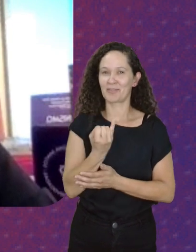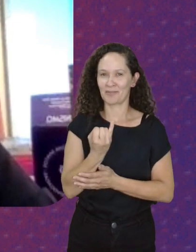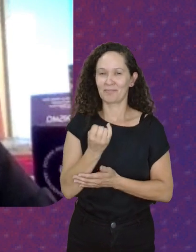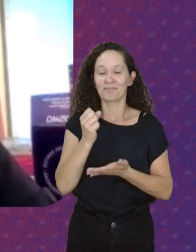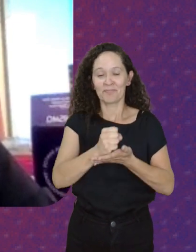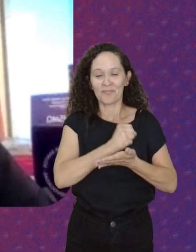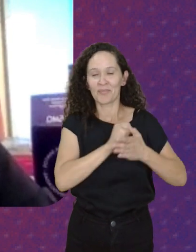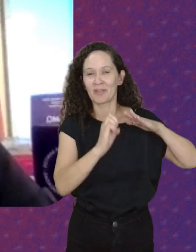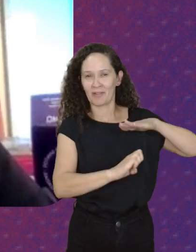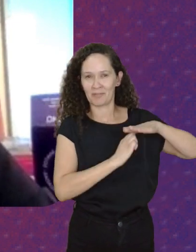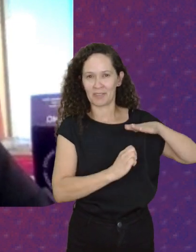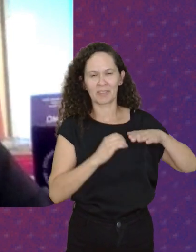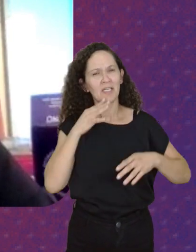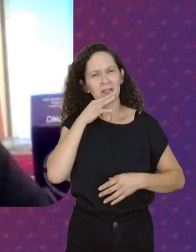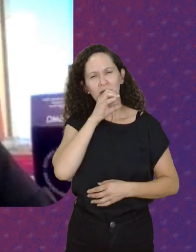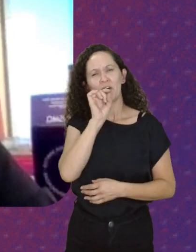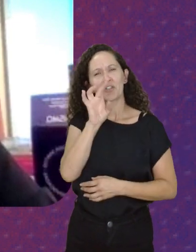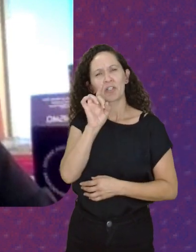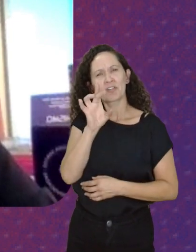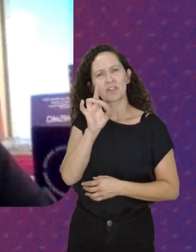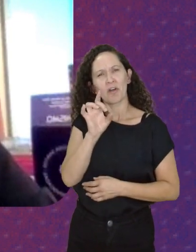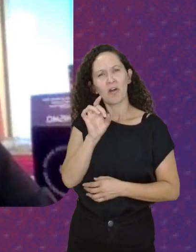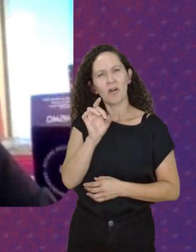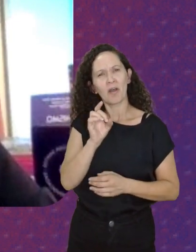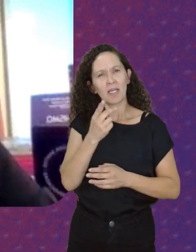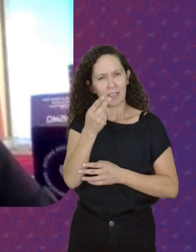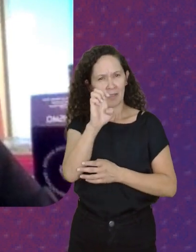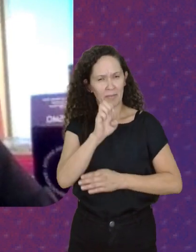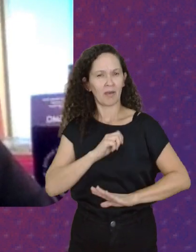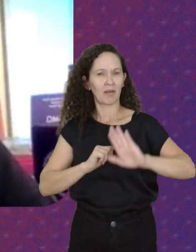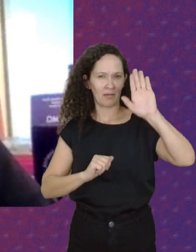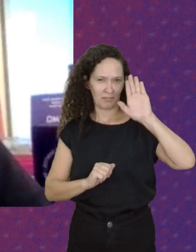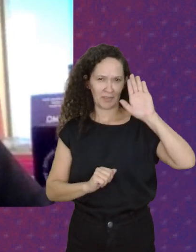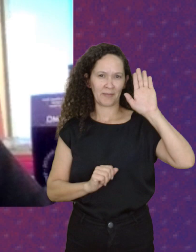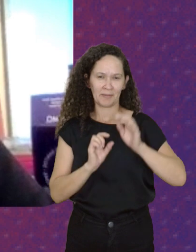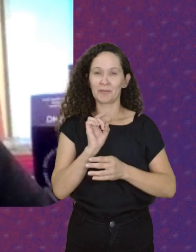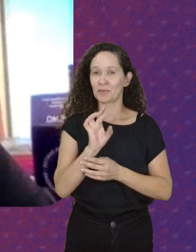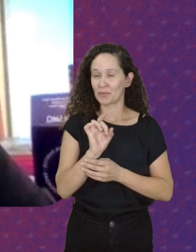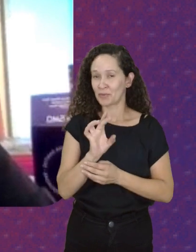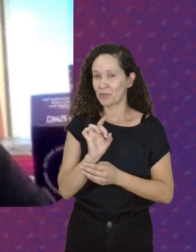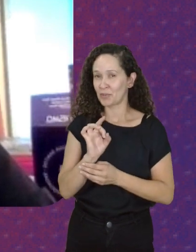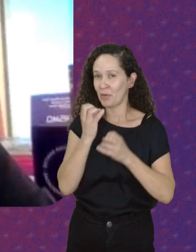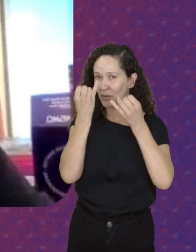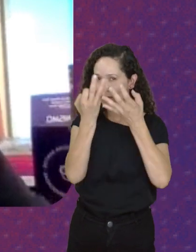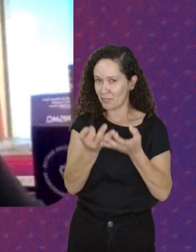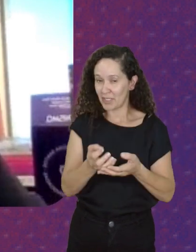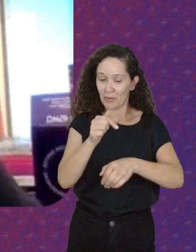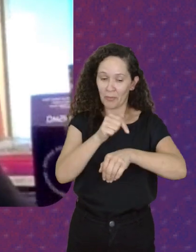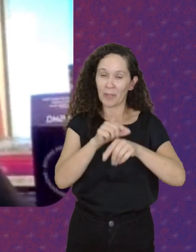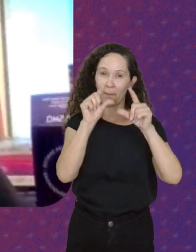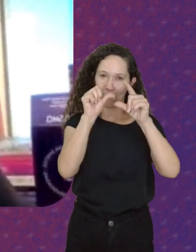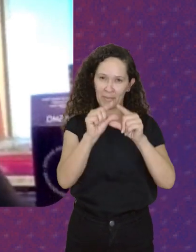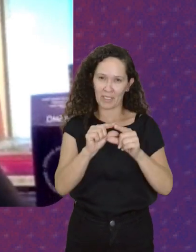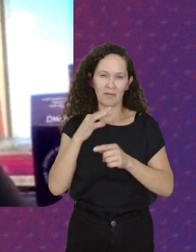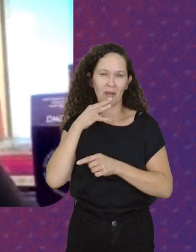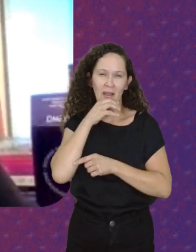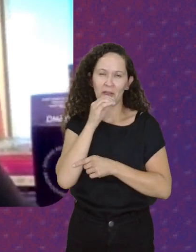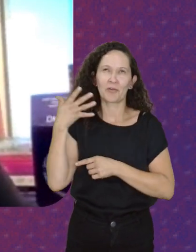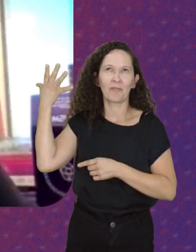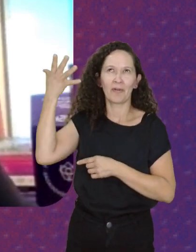contrato. Eu acho que é isso, que assim, a parte da pré-campanha já está esgotando o nosso tempo, eu acho que eu já